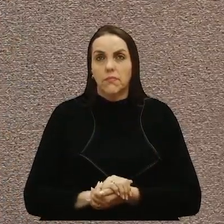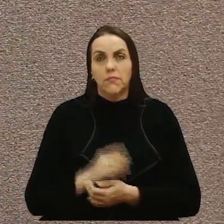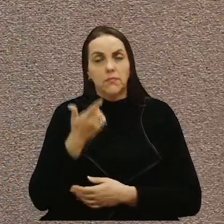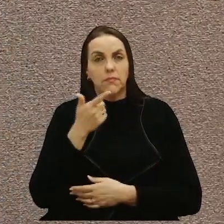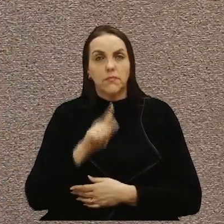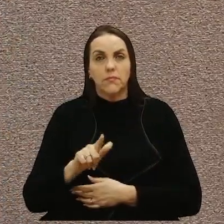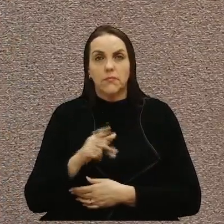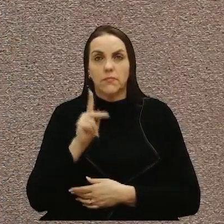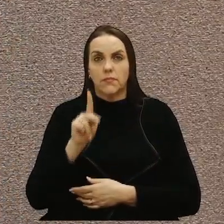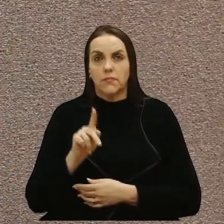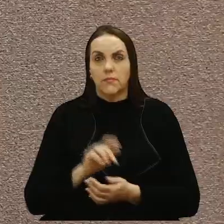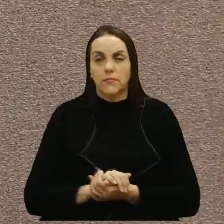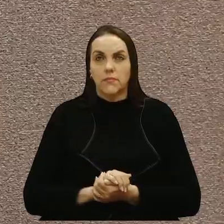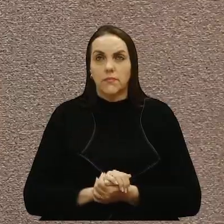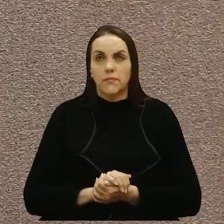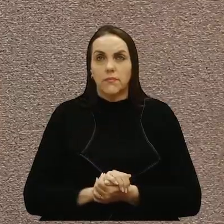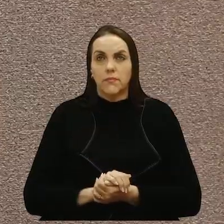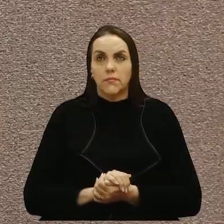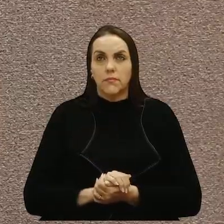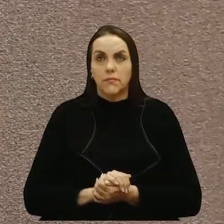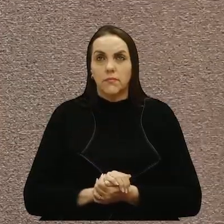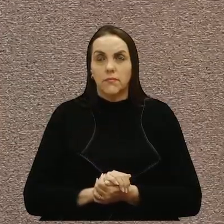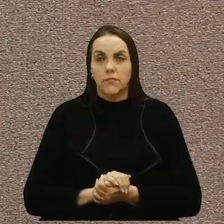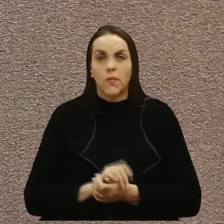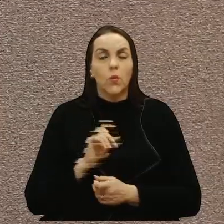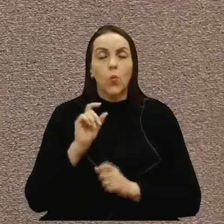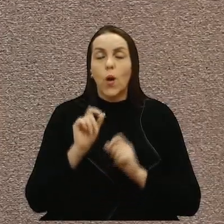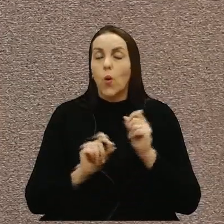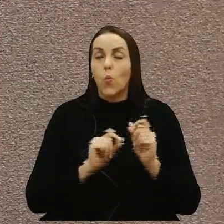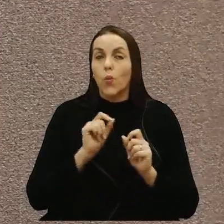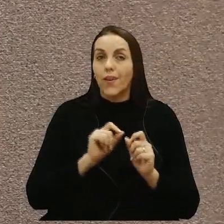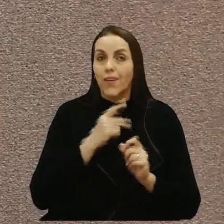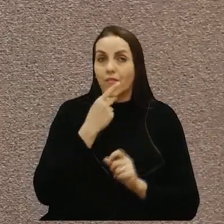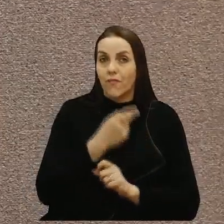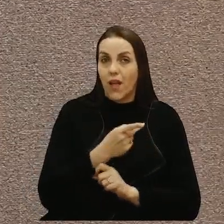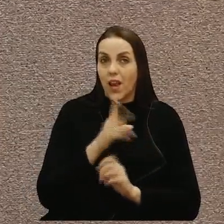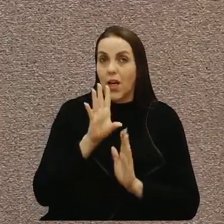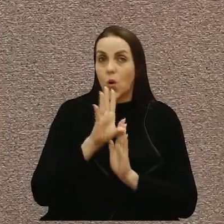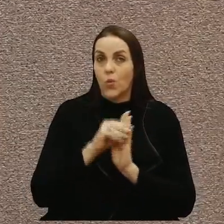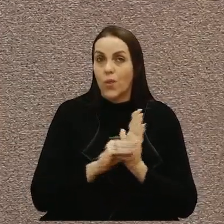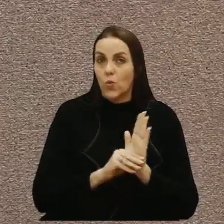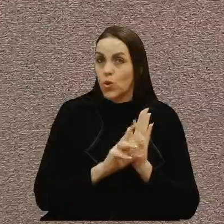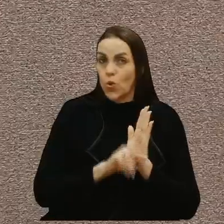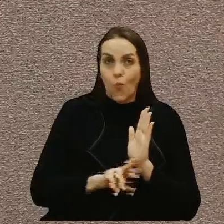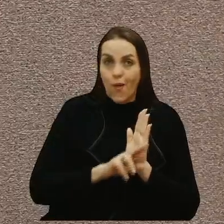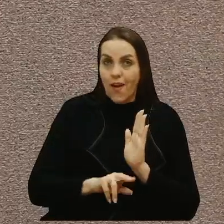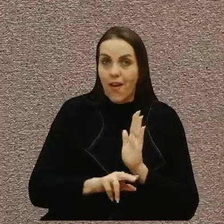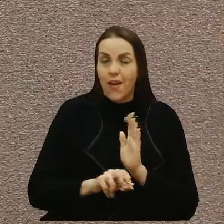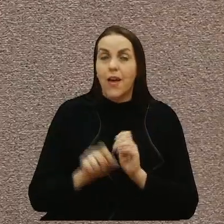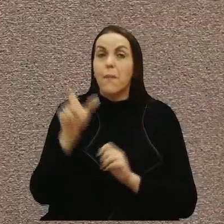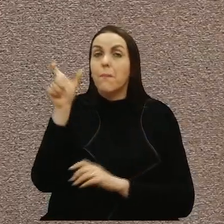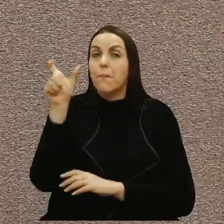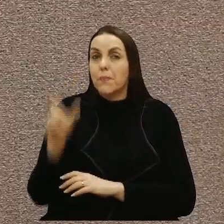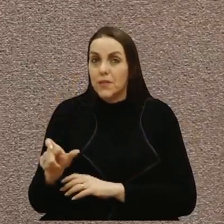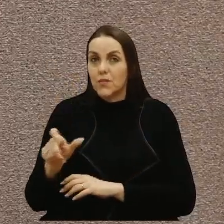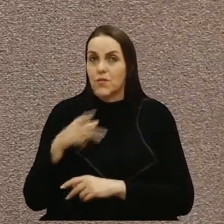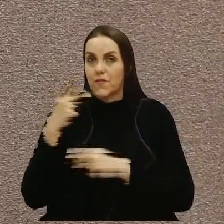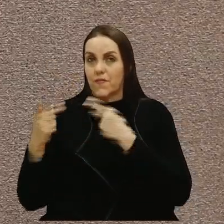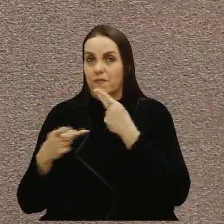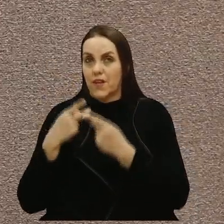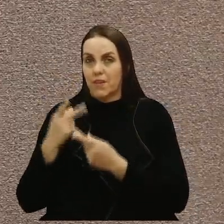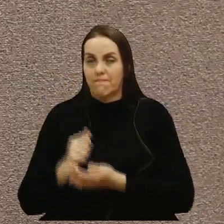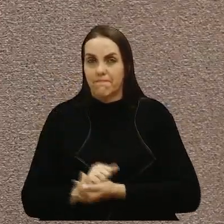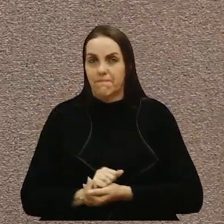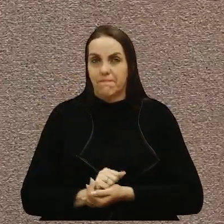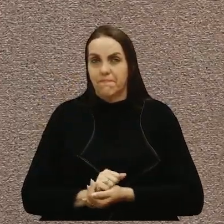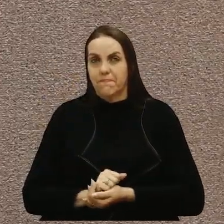aqui. Não é o que se fala, o conteúdo, mas quem fala. Nós